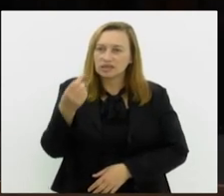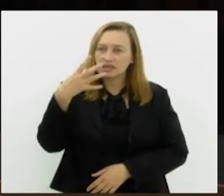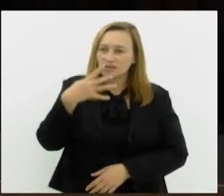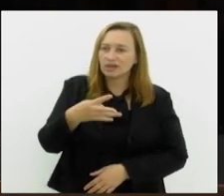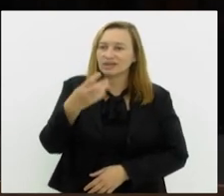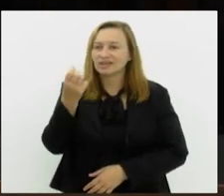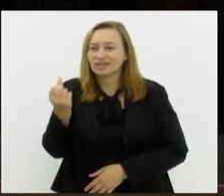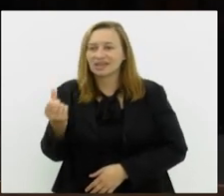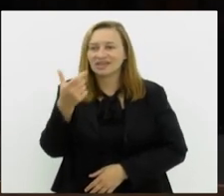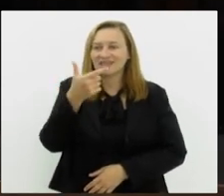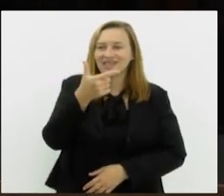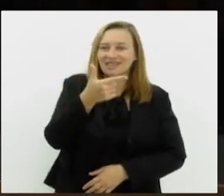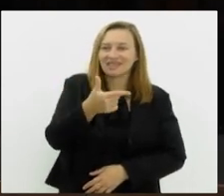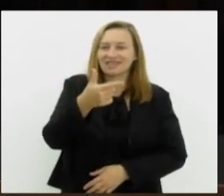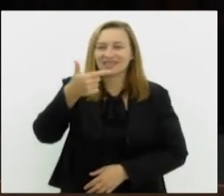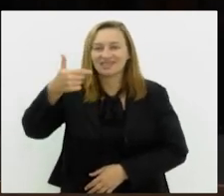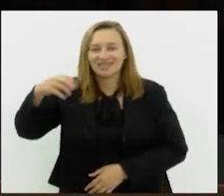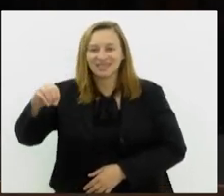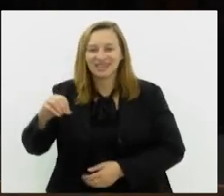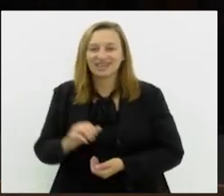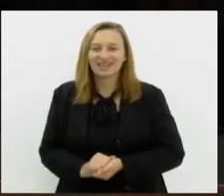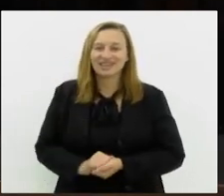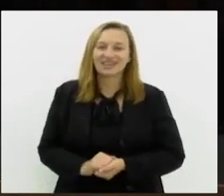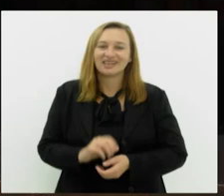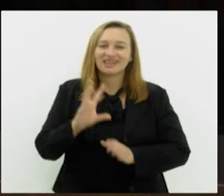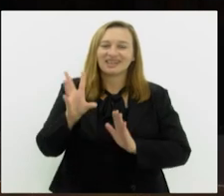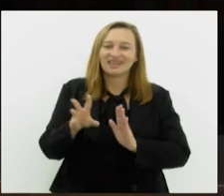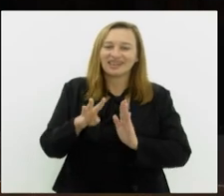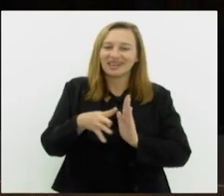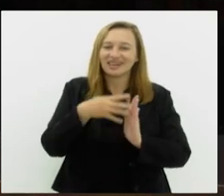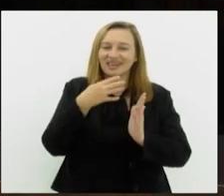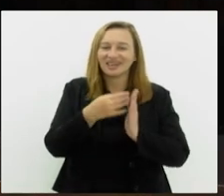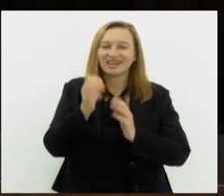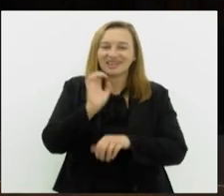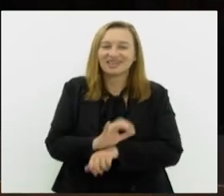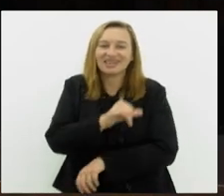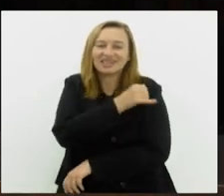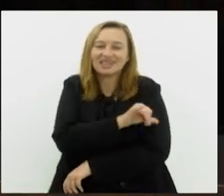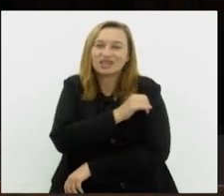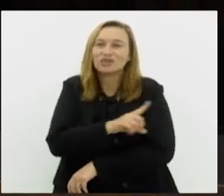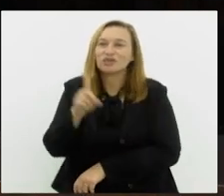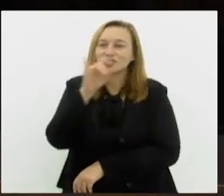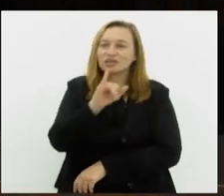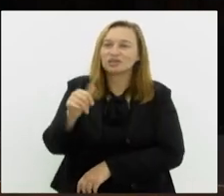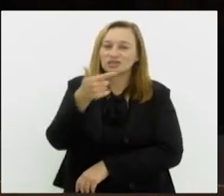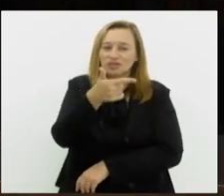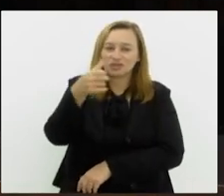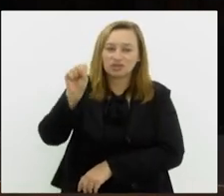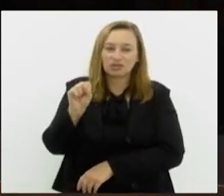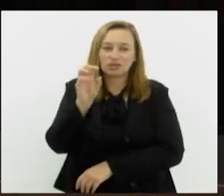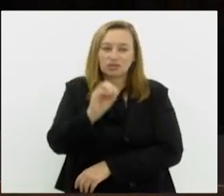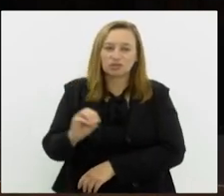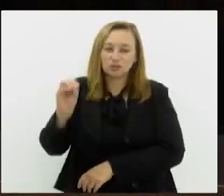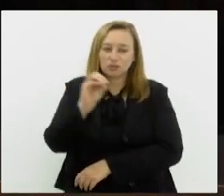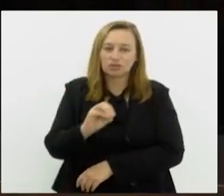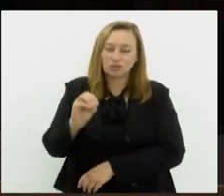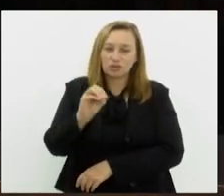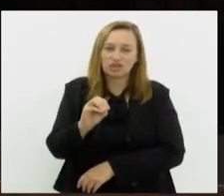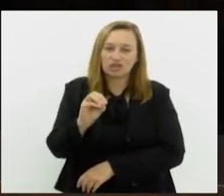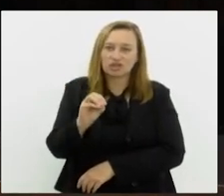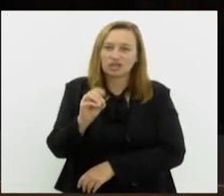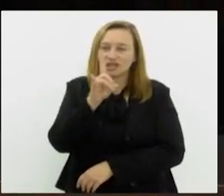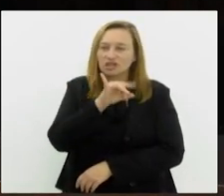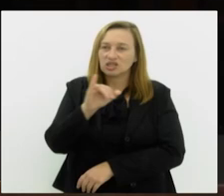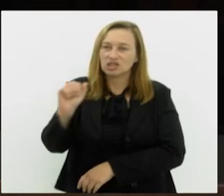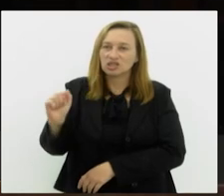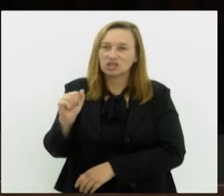5.646, de 6 de janeiro de 2010, incluindo no calendário oficial do Estado do Rio de Janeiro, o dia 28 de outubro, como dia